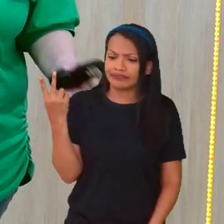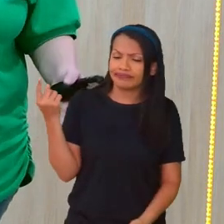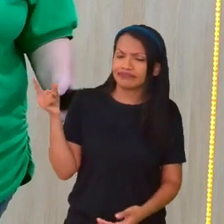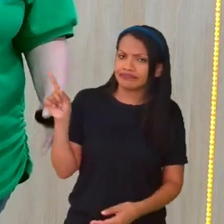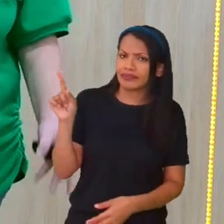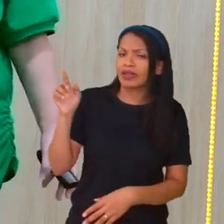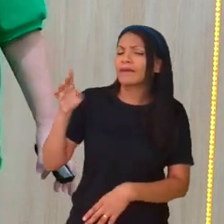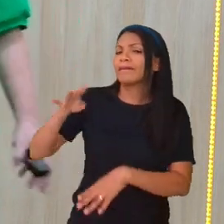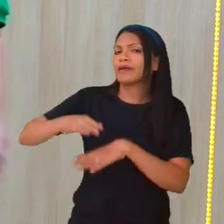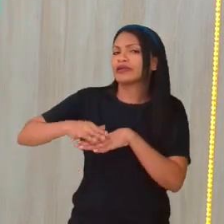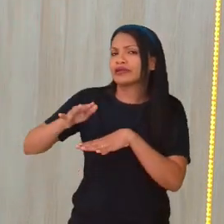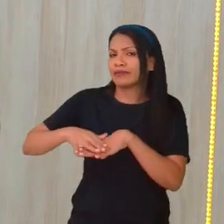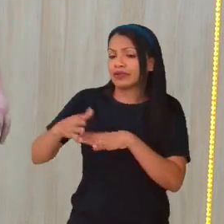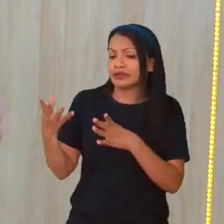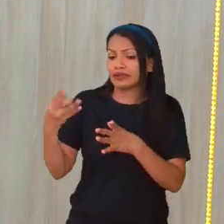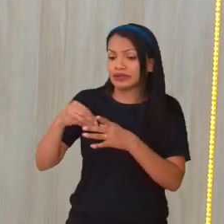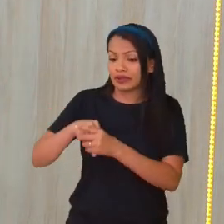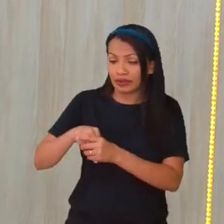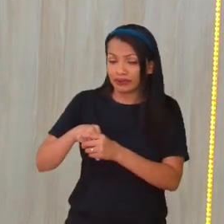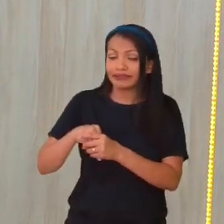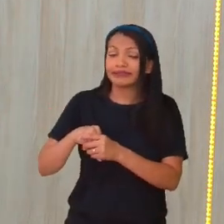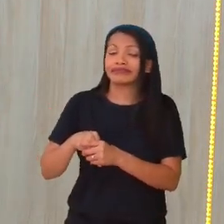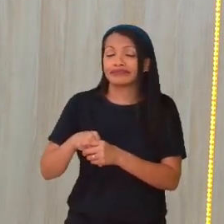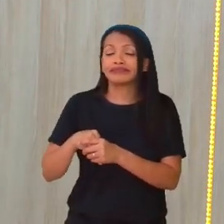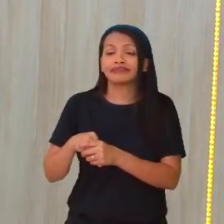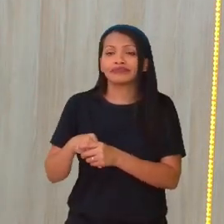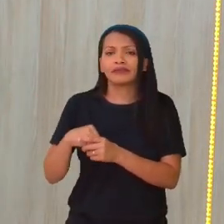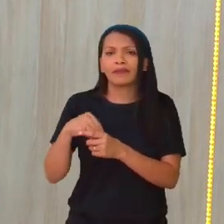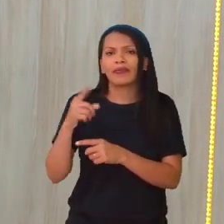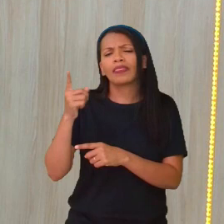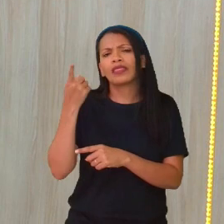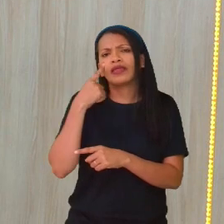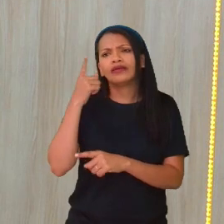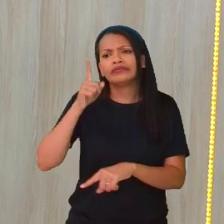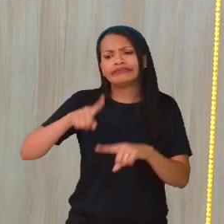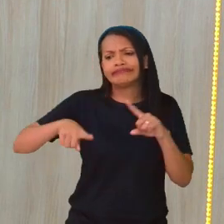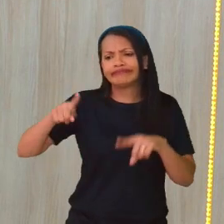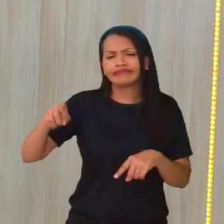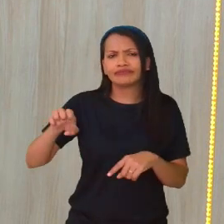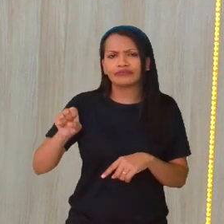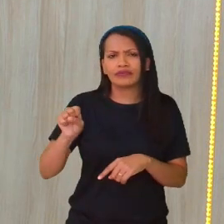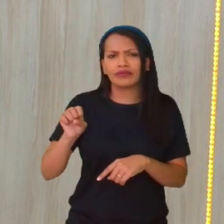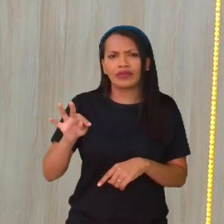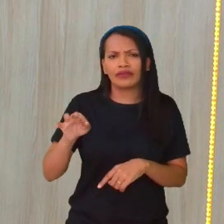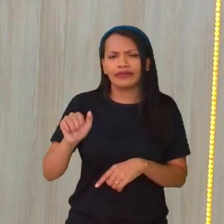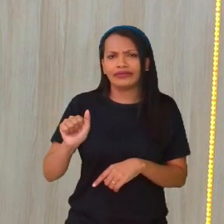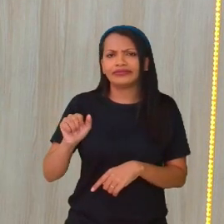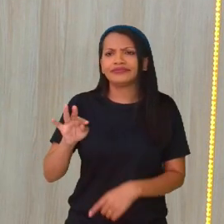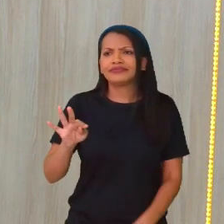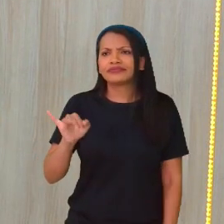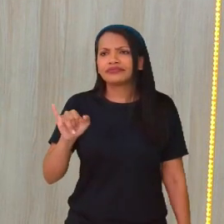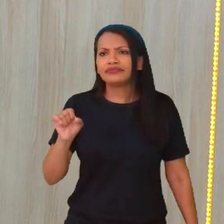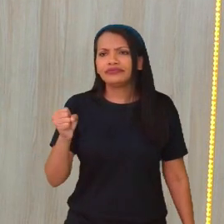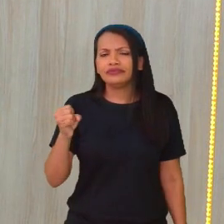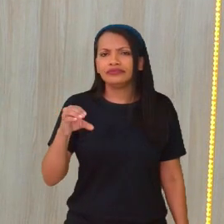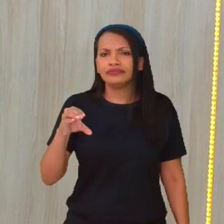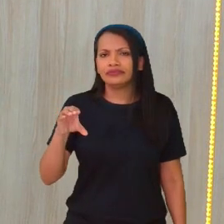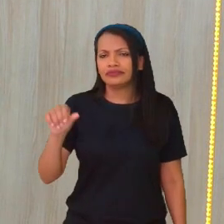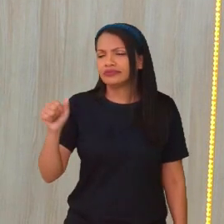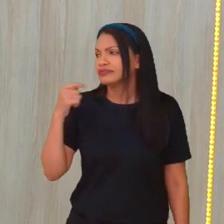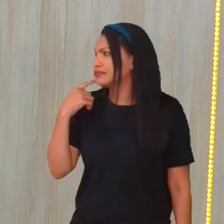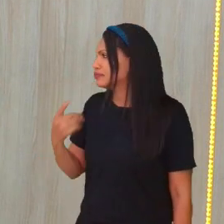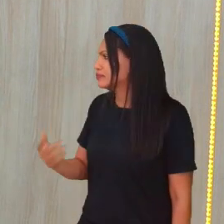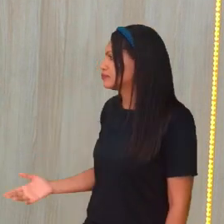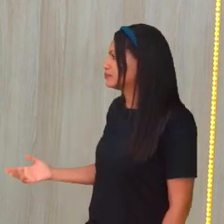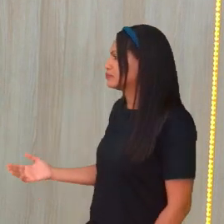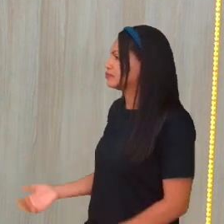na estatística, tá? A amostra aqui, veja, o professor Gilson já tinha dado um toque sobre isso. Falou